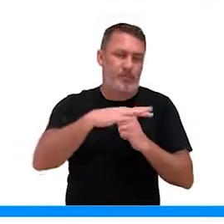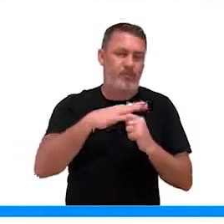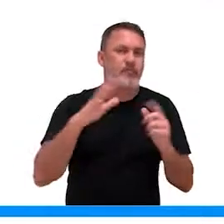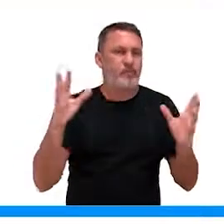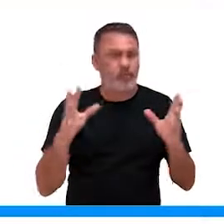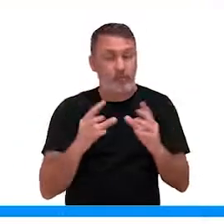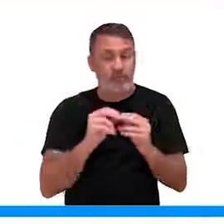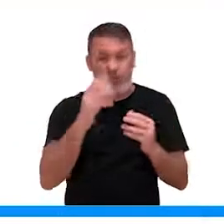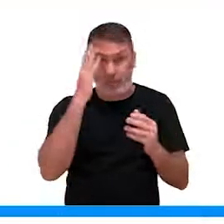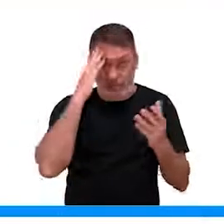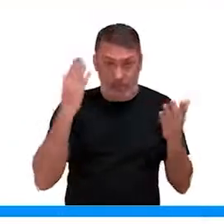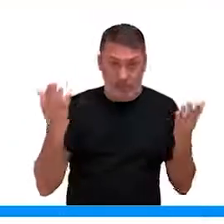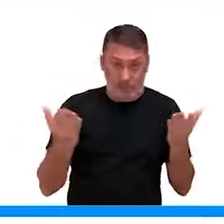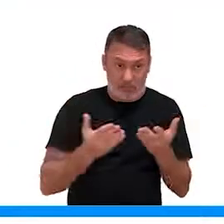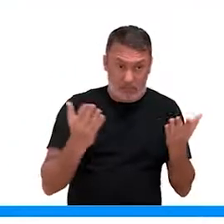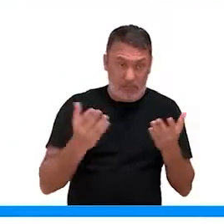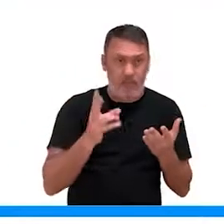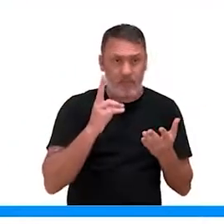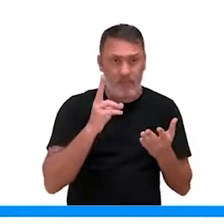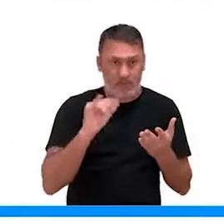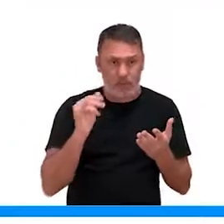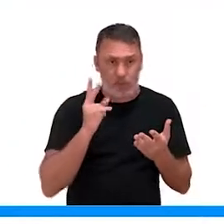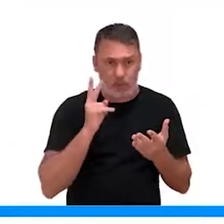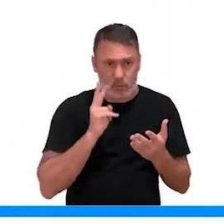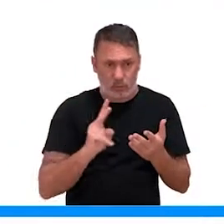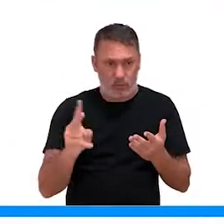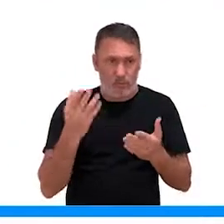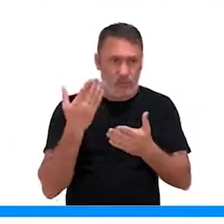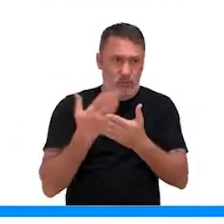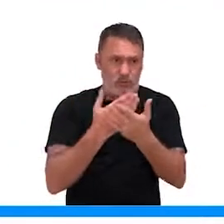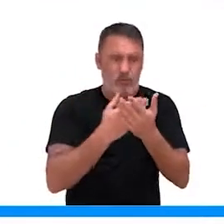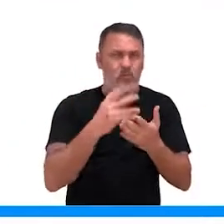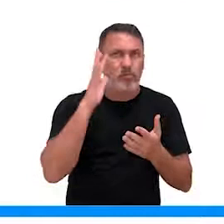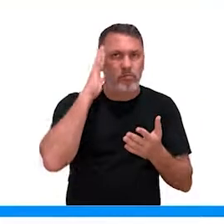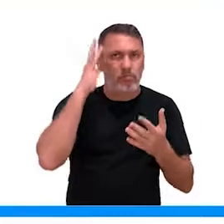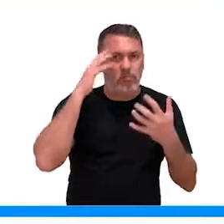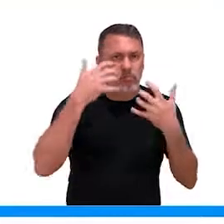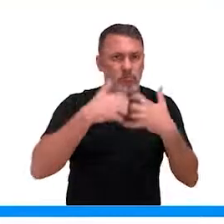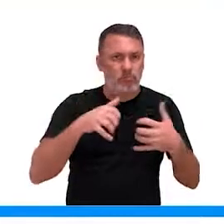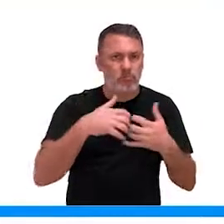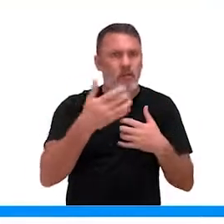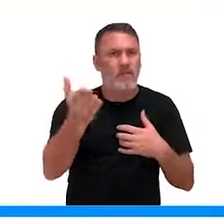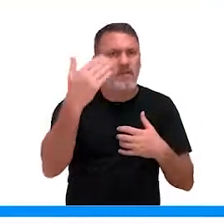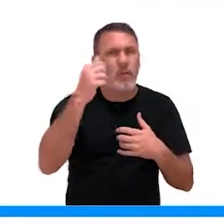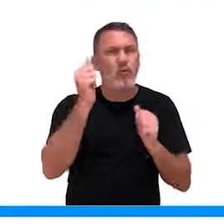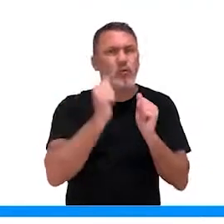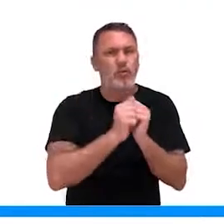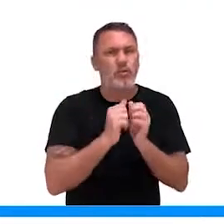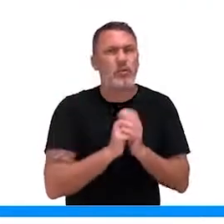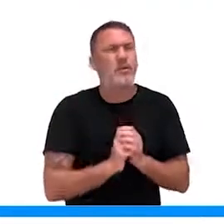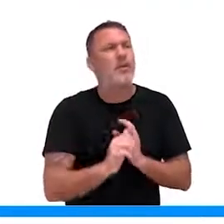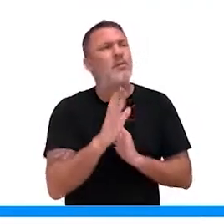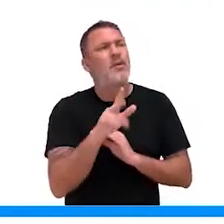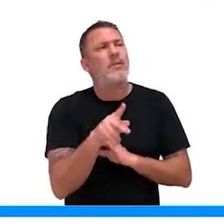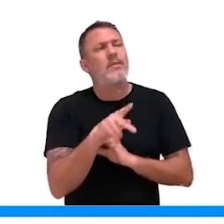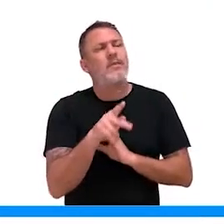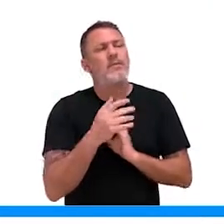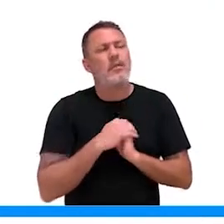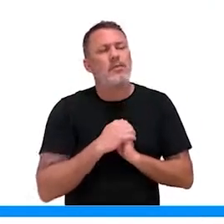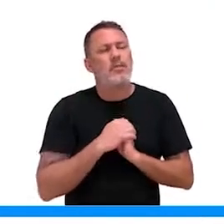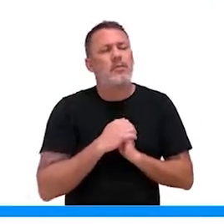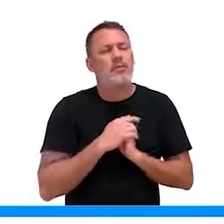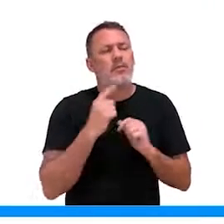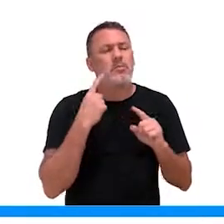você agora, dando continuidade a esse raciocínio, pensa comigo. Mas, professor, por